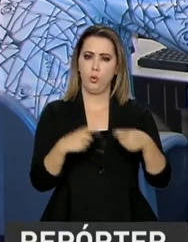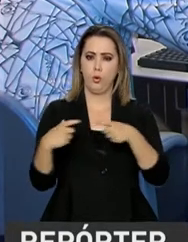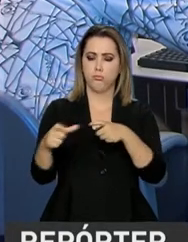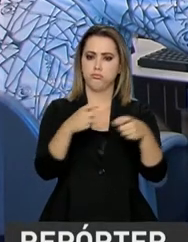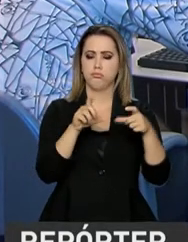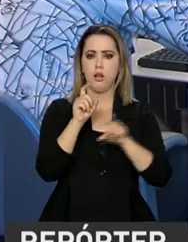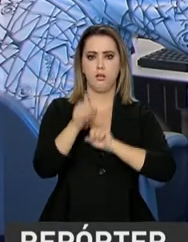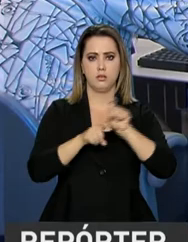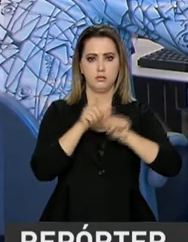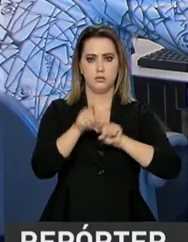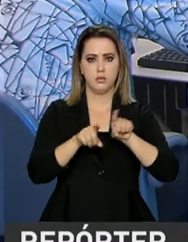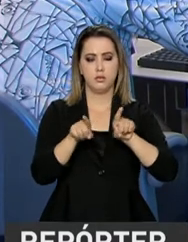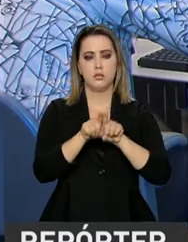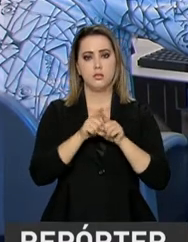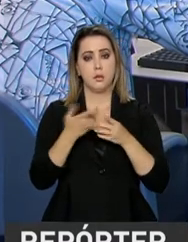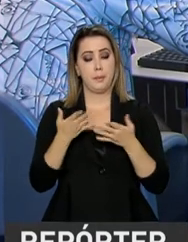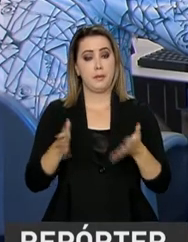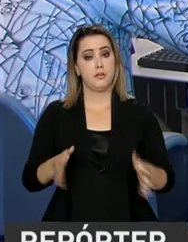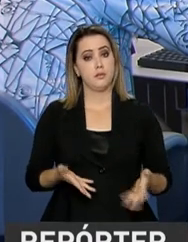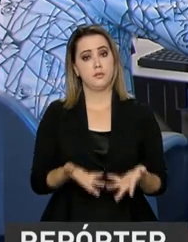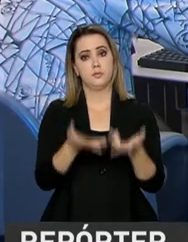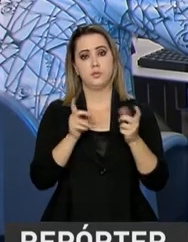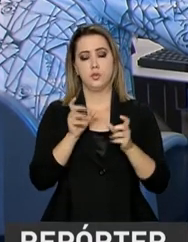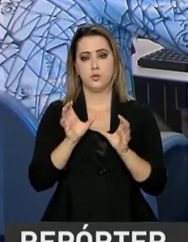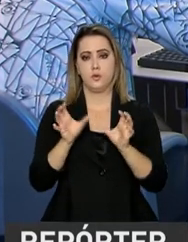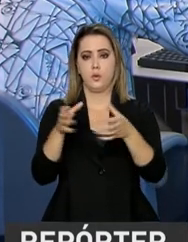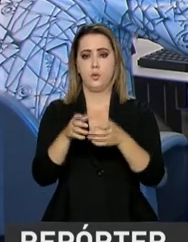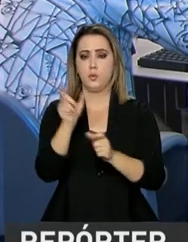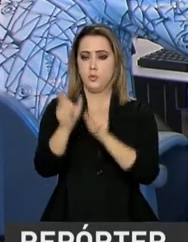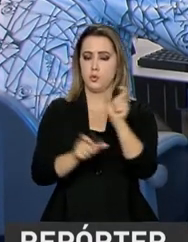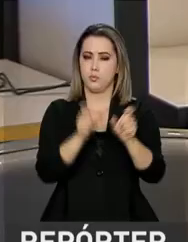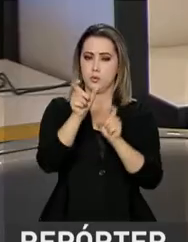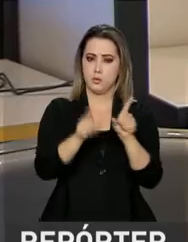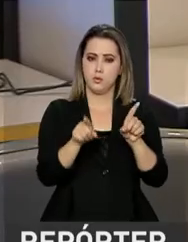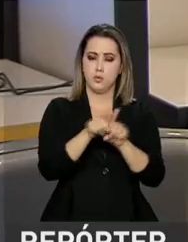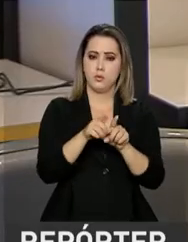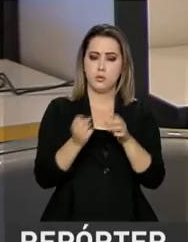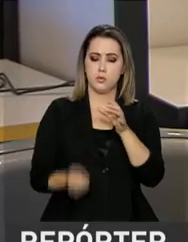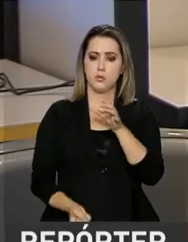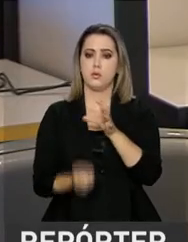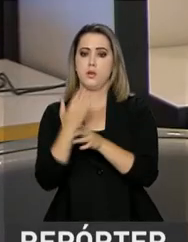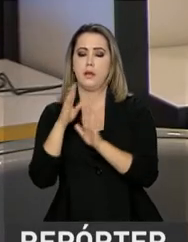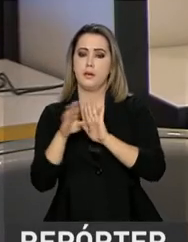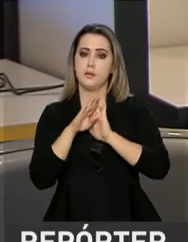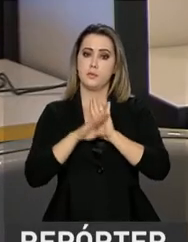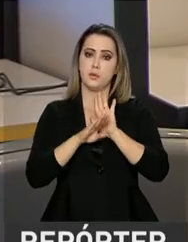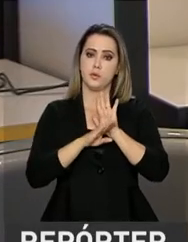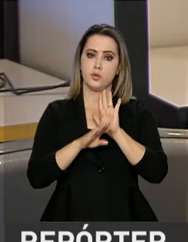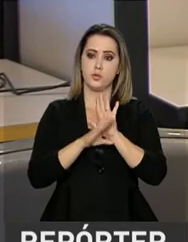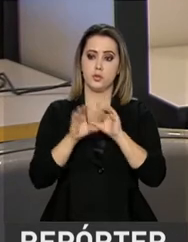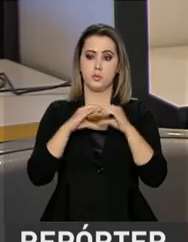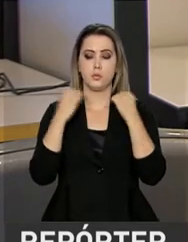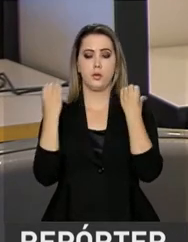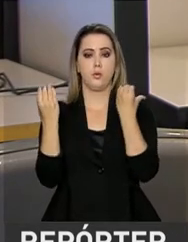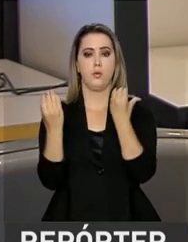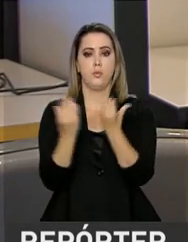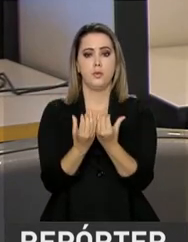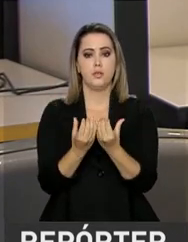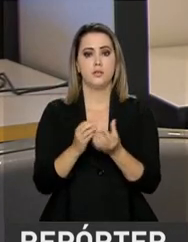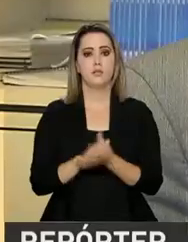programa também vai incentivar os agentes de inclusão digital a criarem projetos para as comunidades